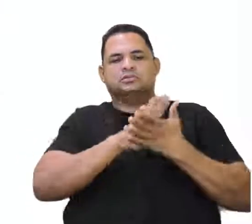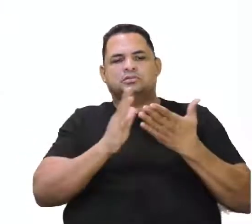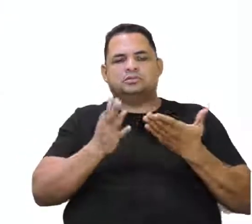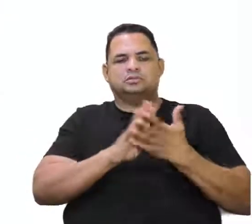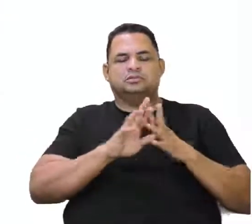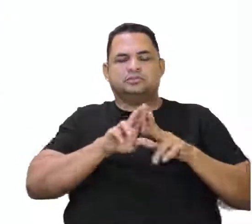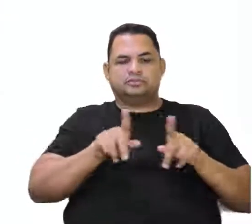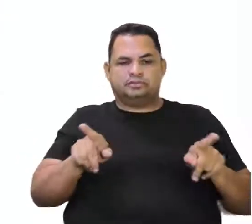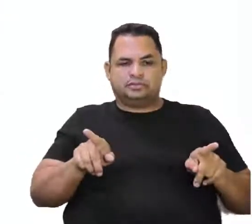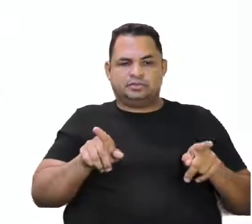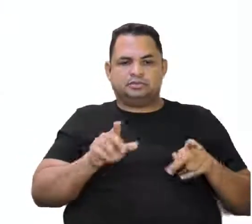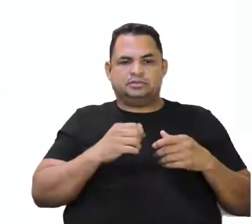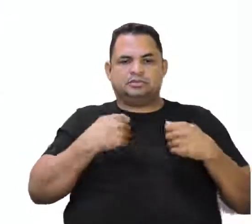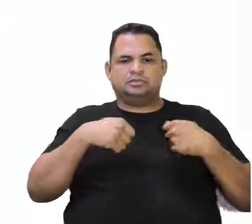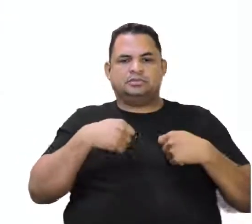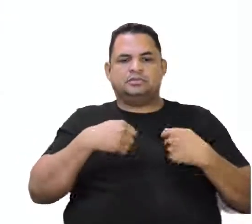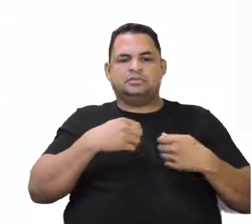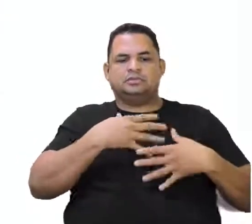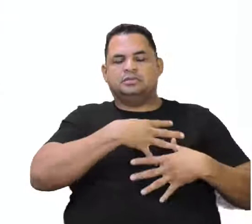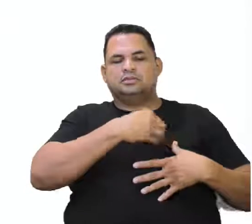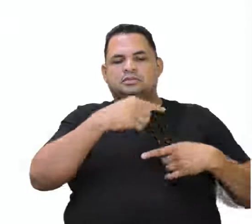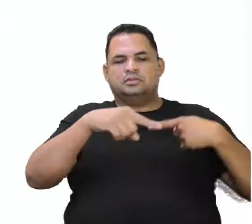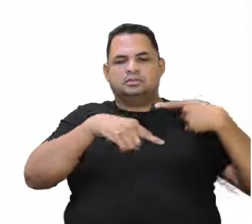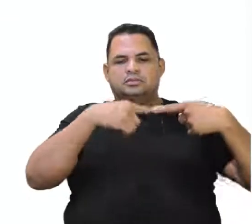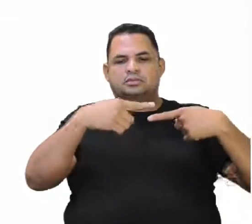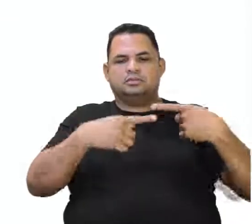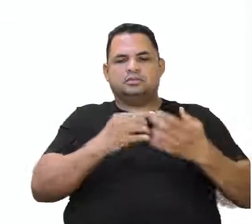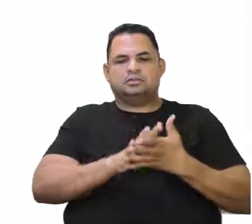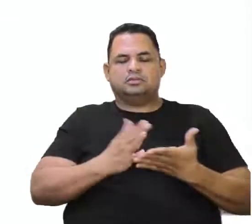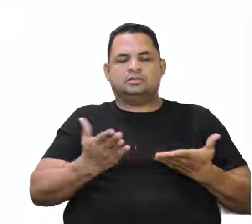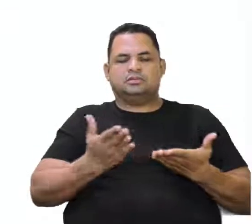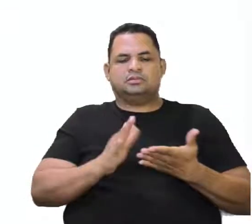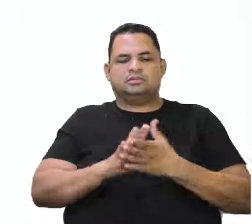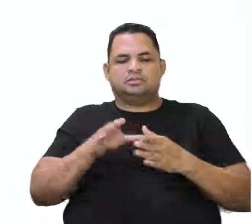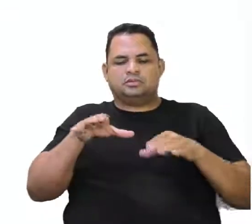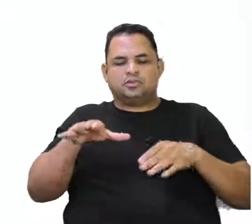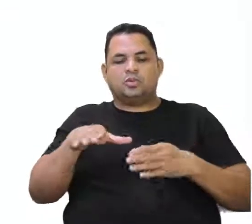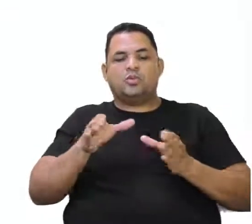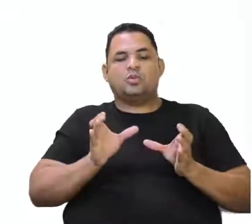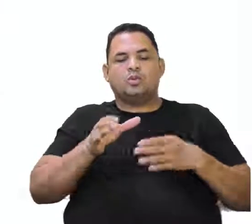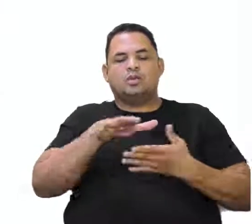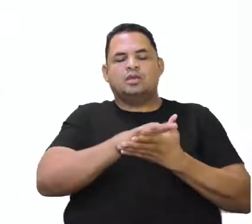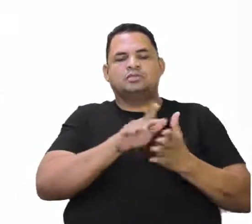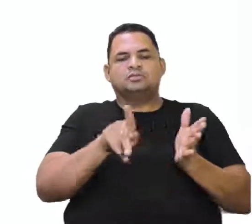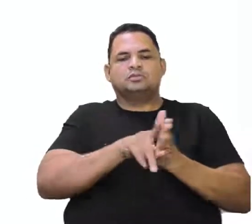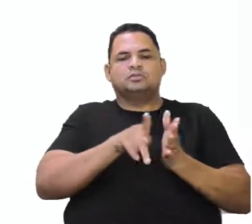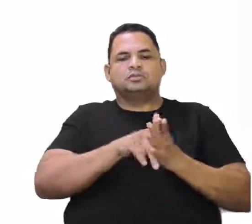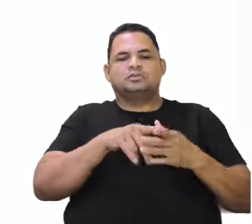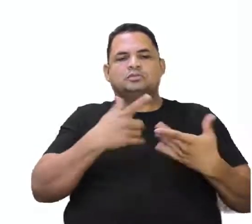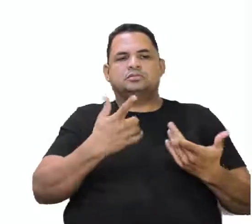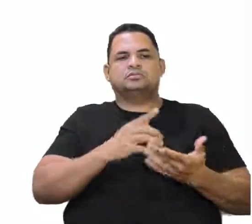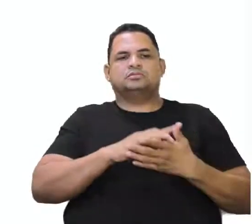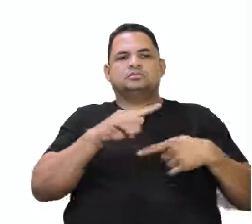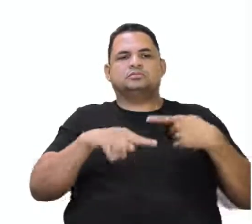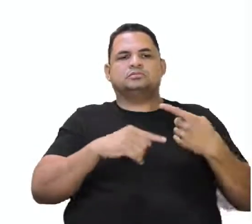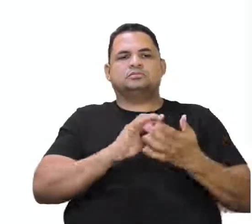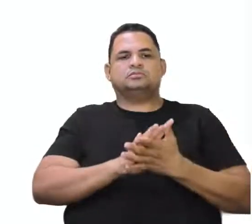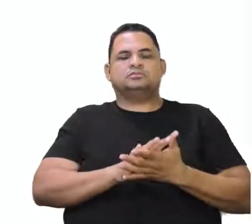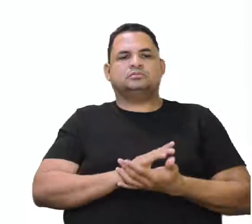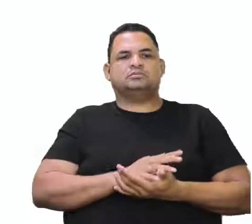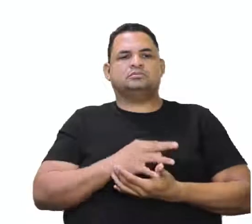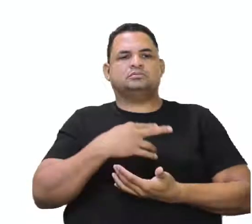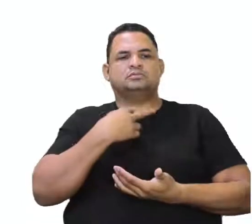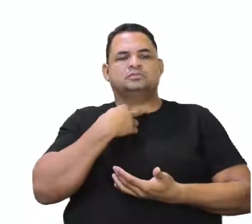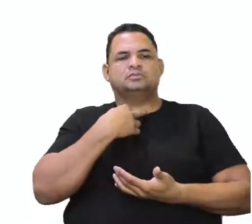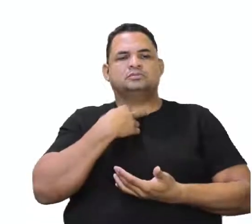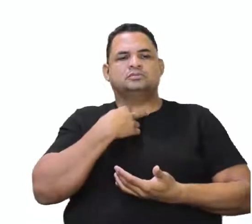vai distingui-lo aí. Necessidades de reprodução, locais específicos para esse ciclo, tá? E aí você